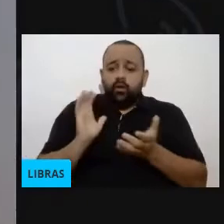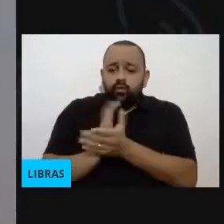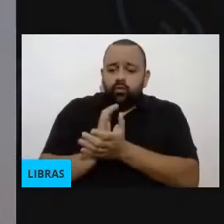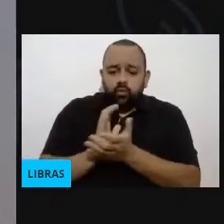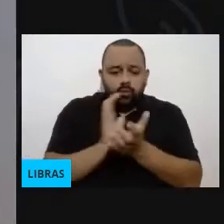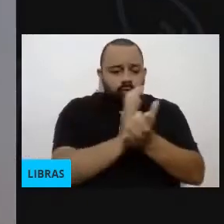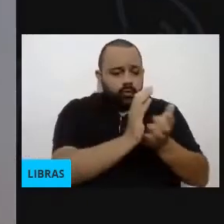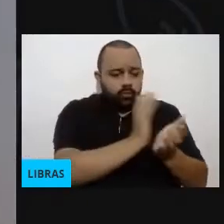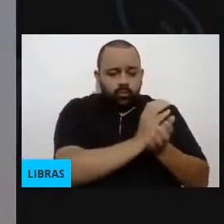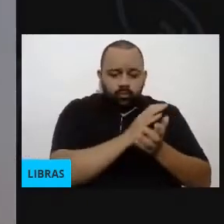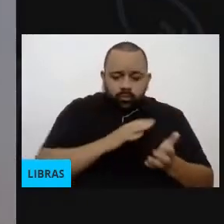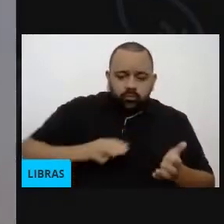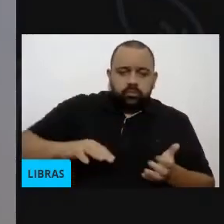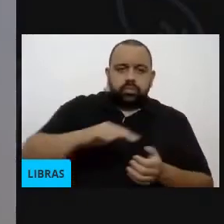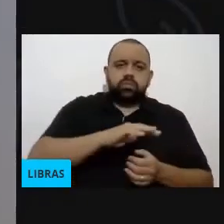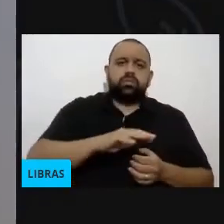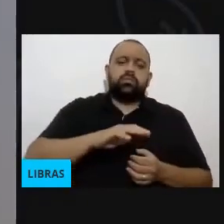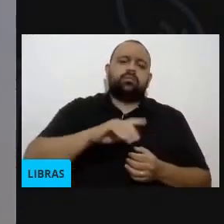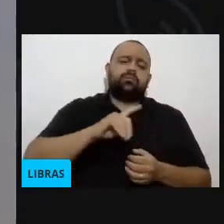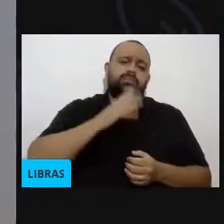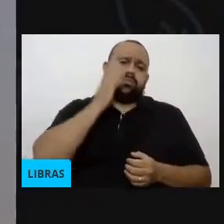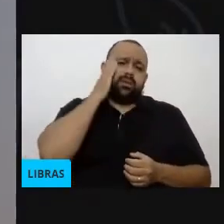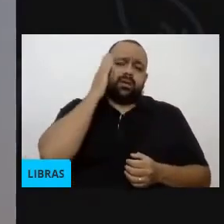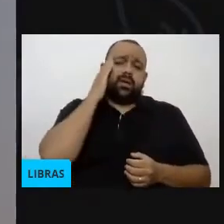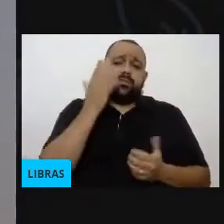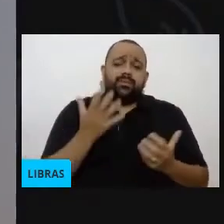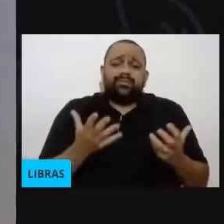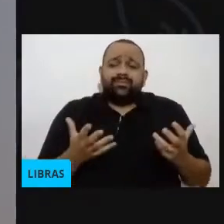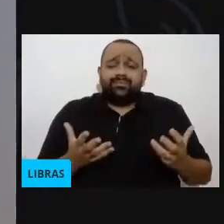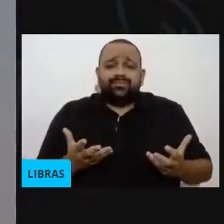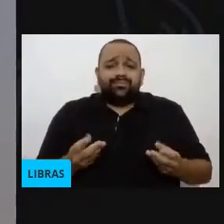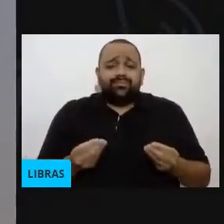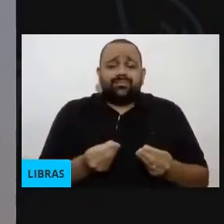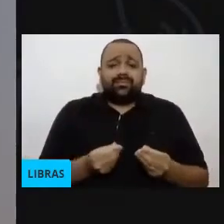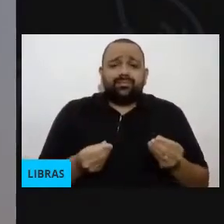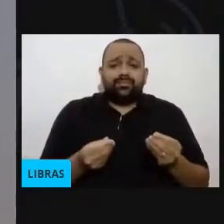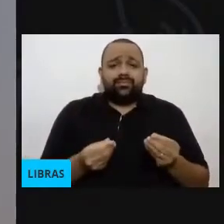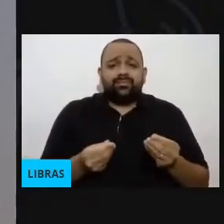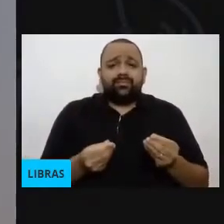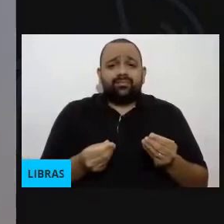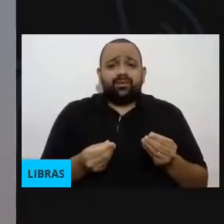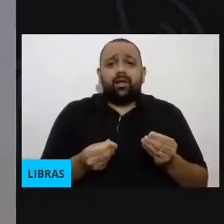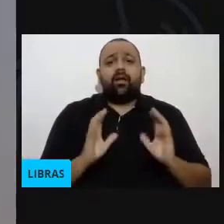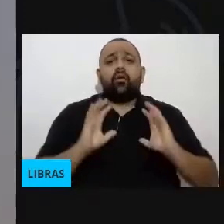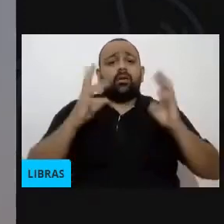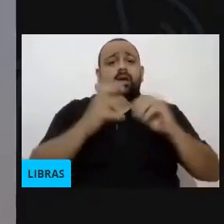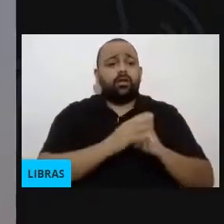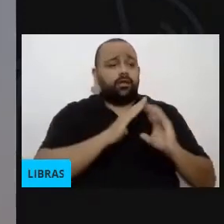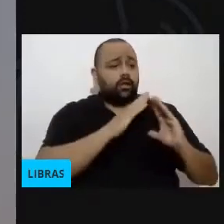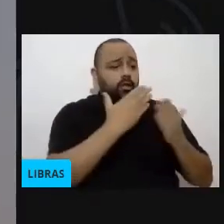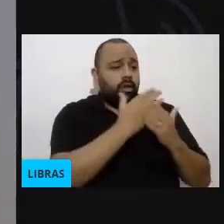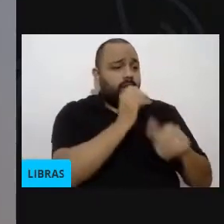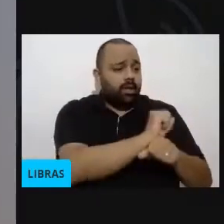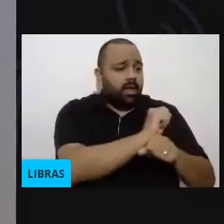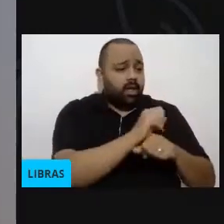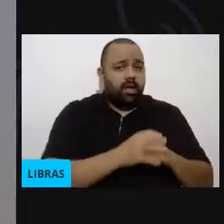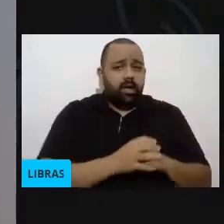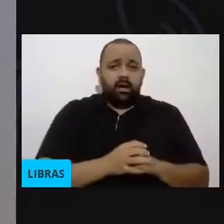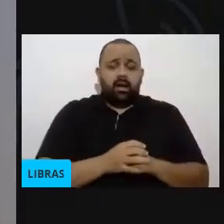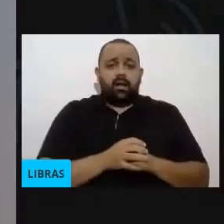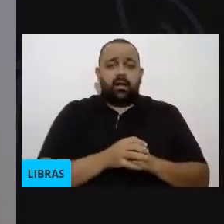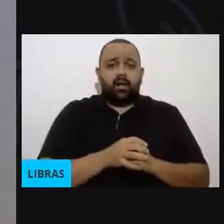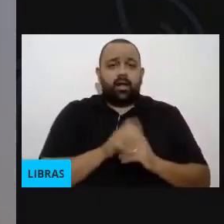são muito mais vulneráveis. E aí, de repente, para tudo, né? Para a escola, para os atendimentos